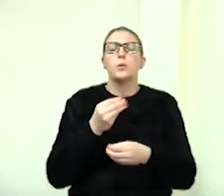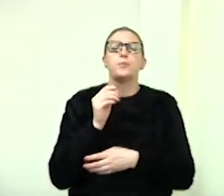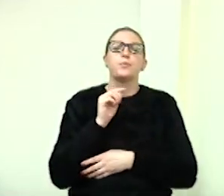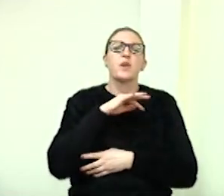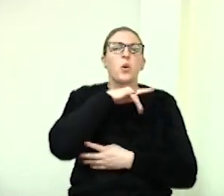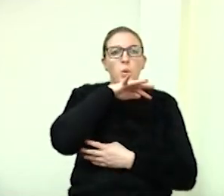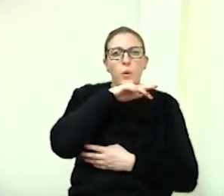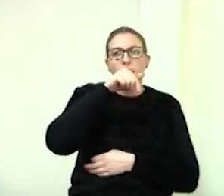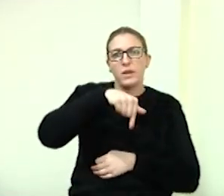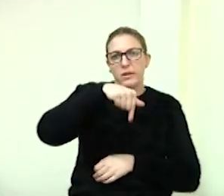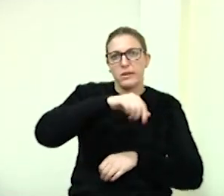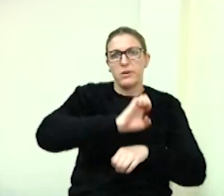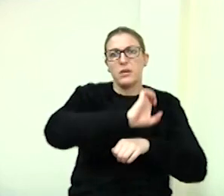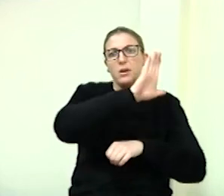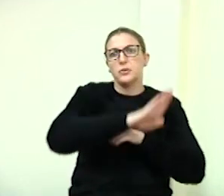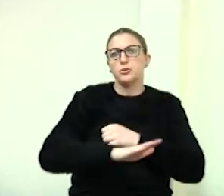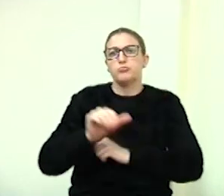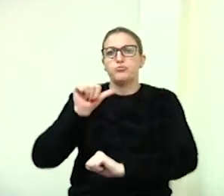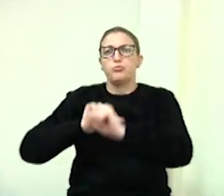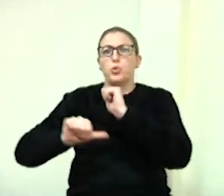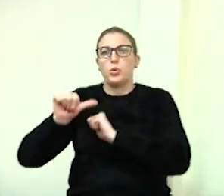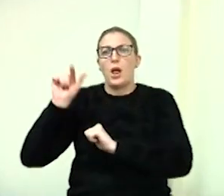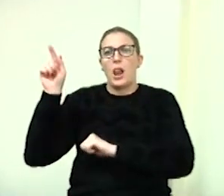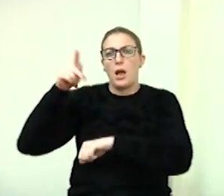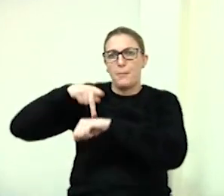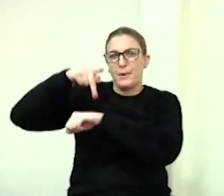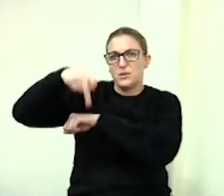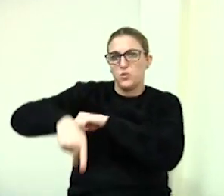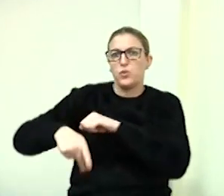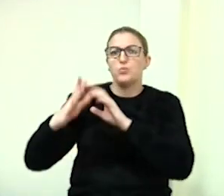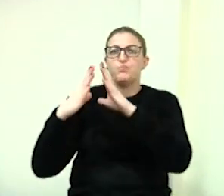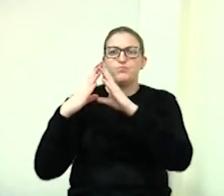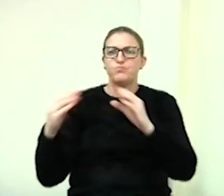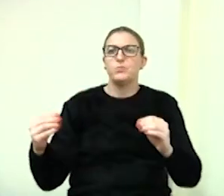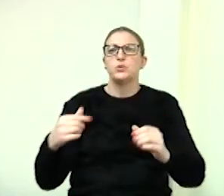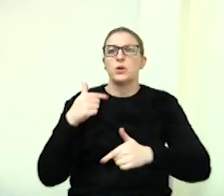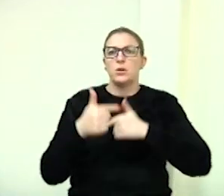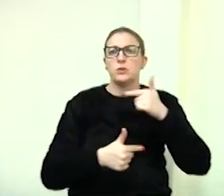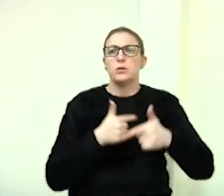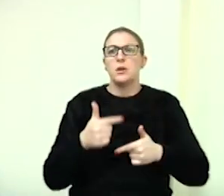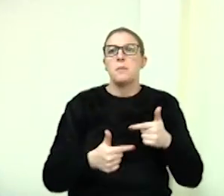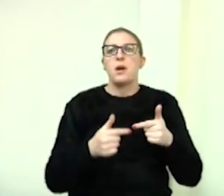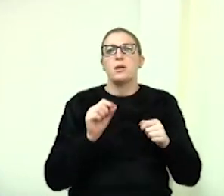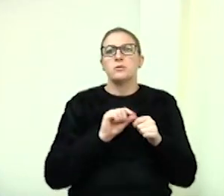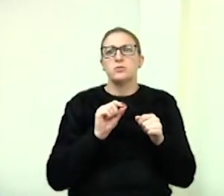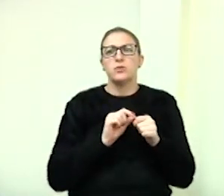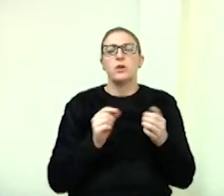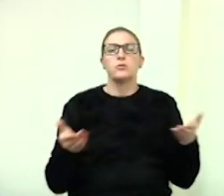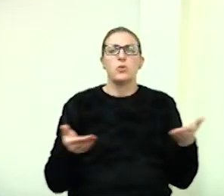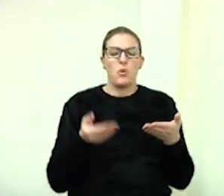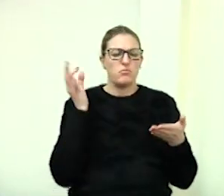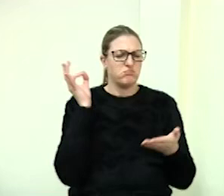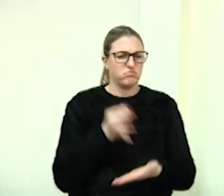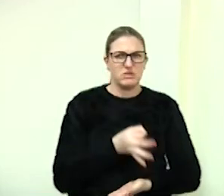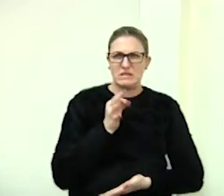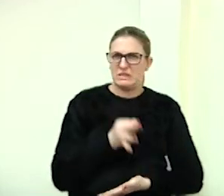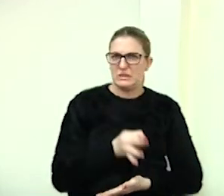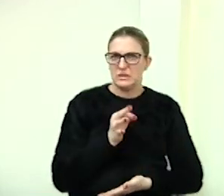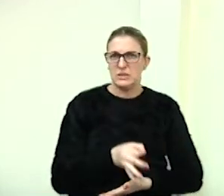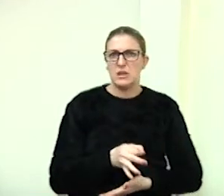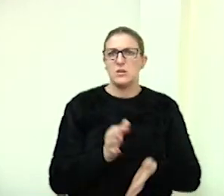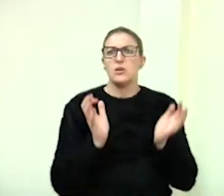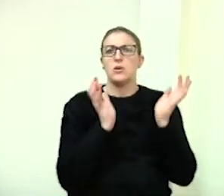Passo Fundo. Certamente, ia prejudicar os trabalhos que já são feitos com uma grande excelência. O nosso colega, vereador